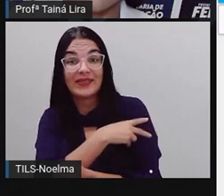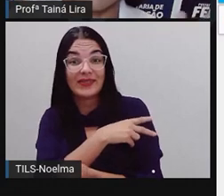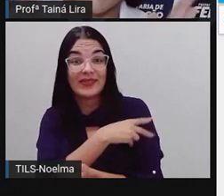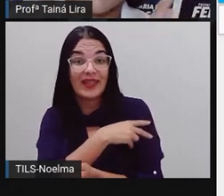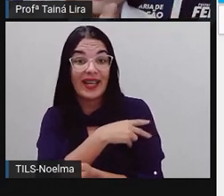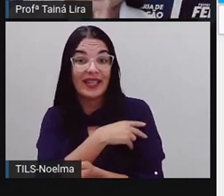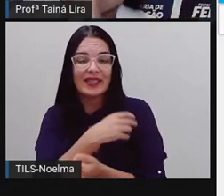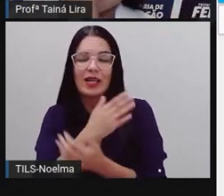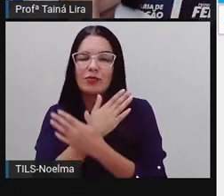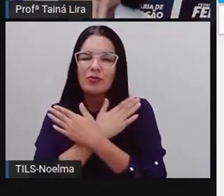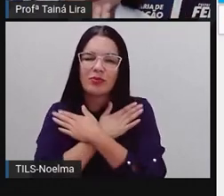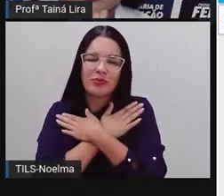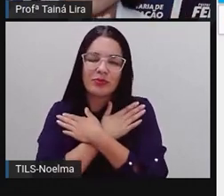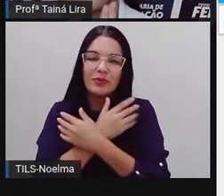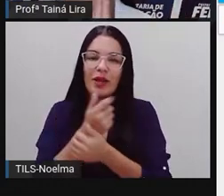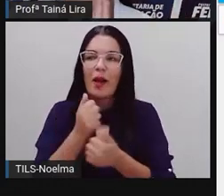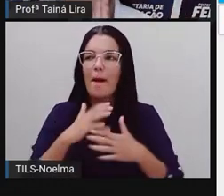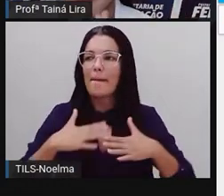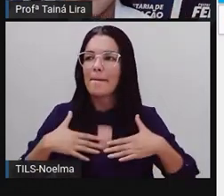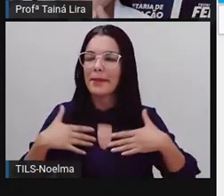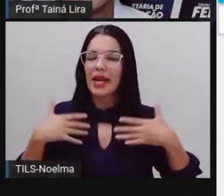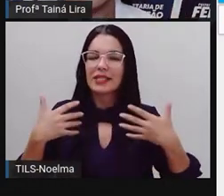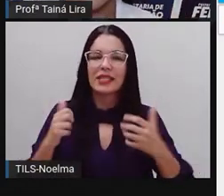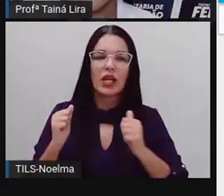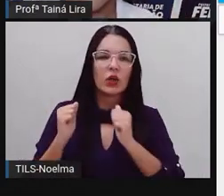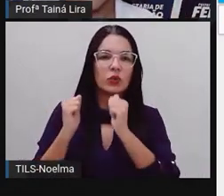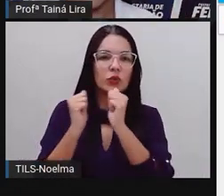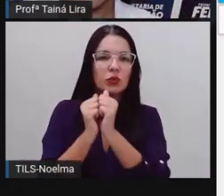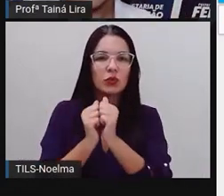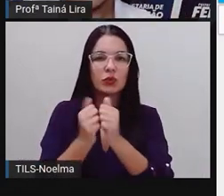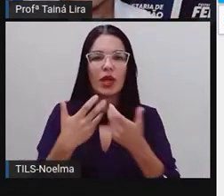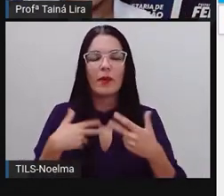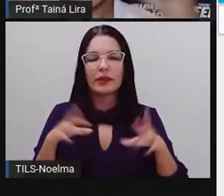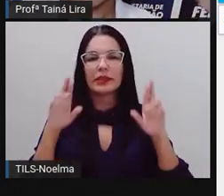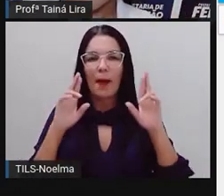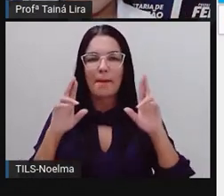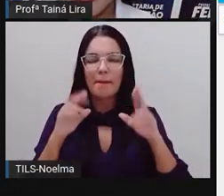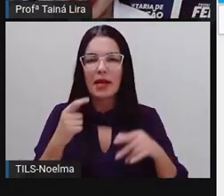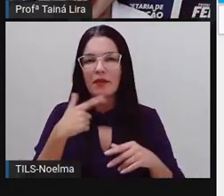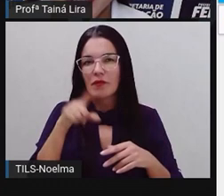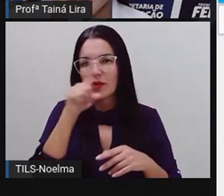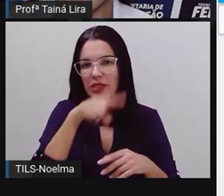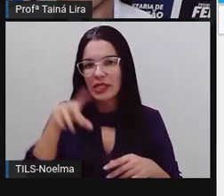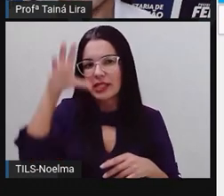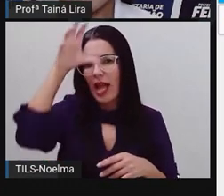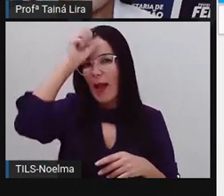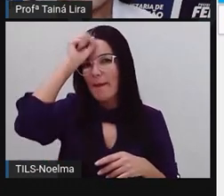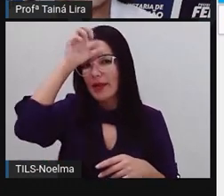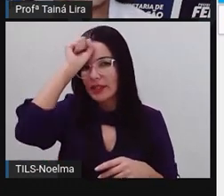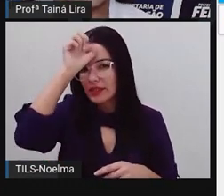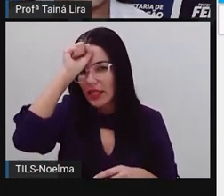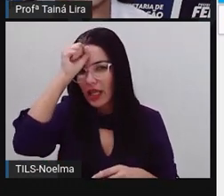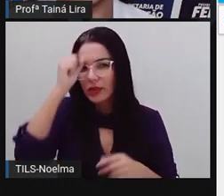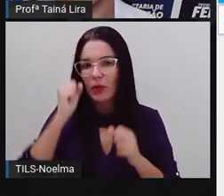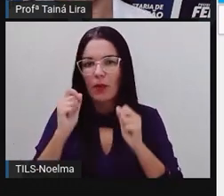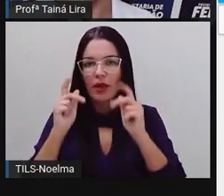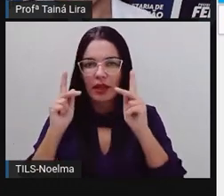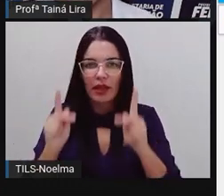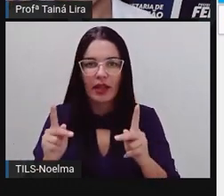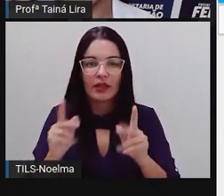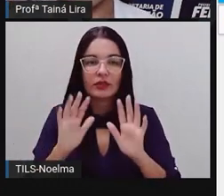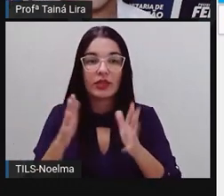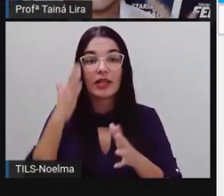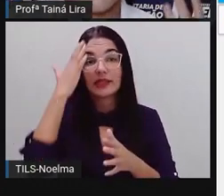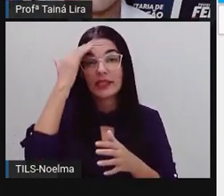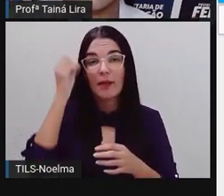uma vez só foi um prazer estar aqui com vocês tá espero que tenha sido um momento de muita aprendizagem Tá bom já